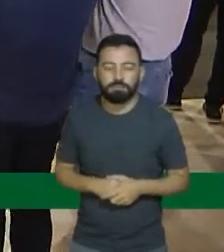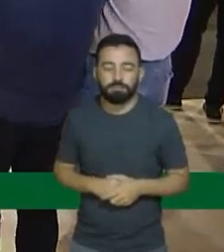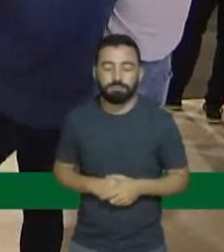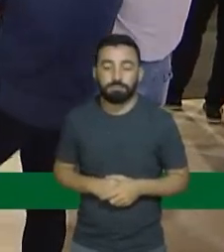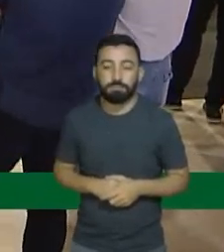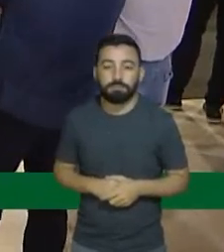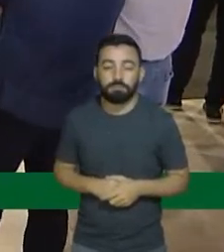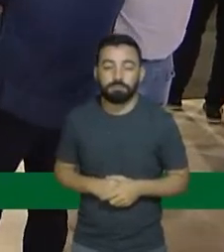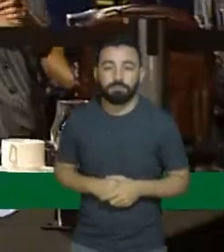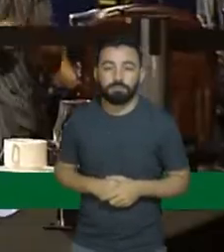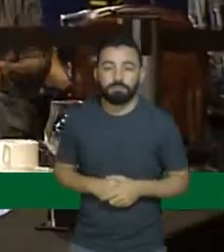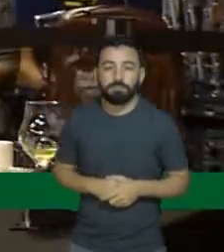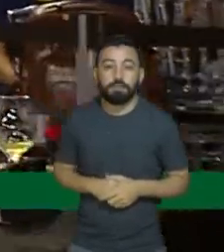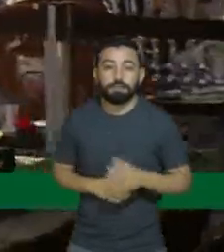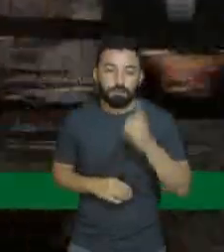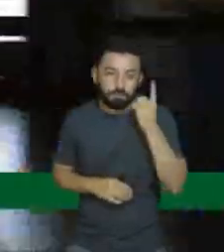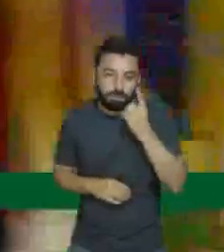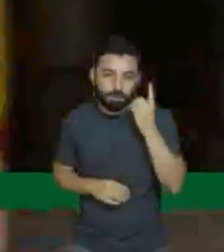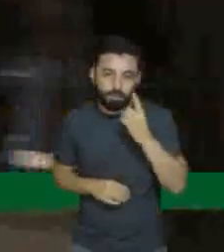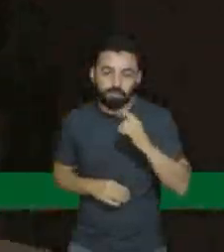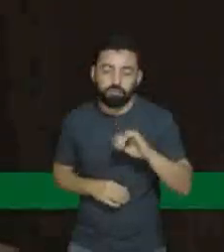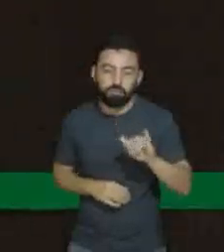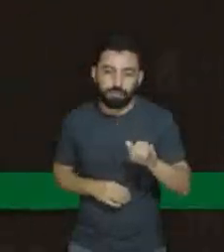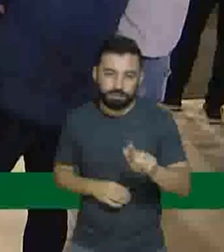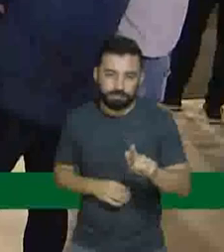cheffer Deputado Júlio